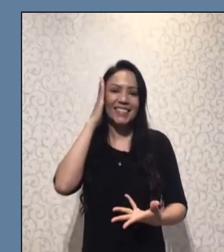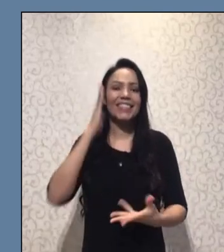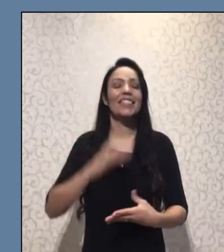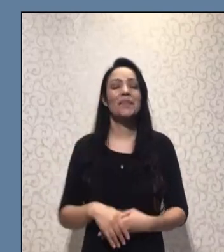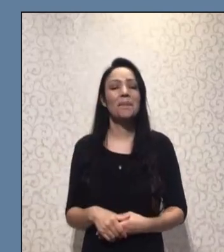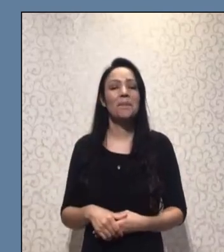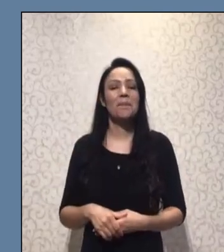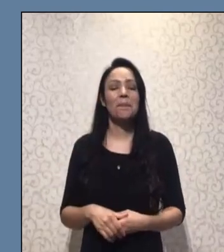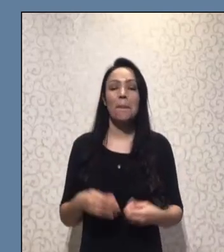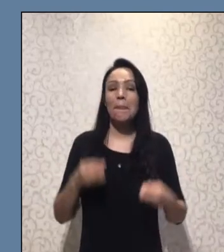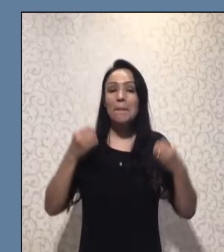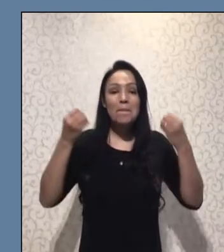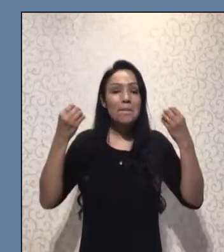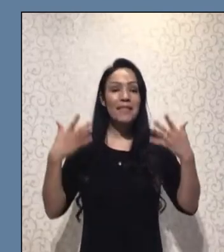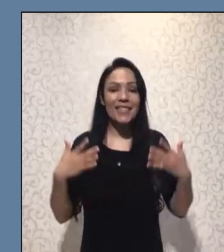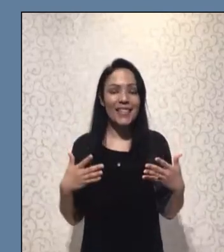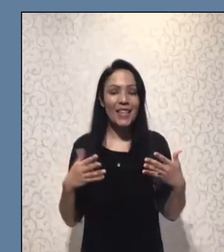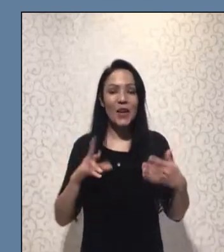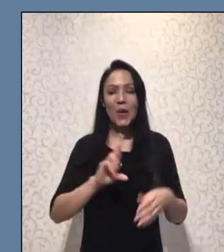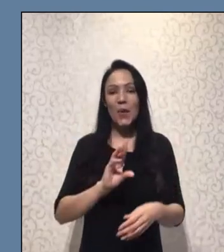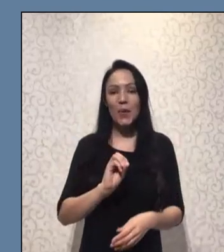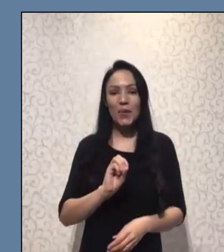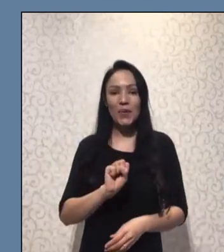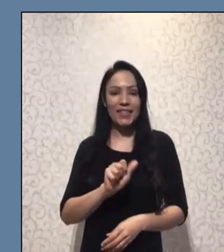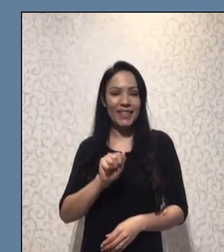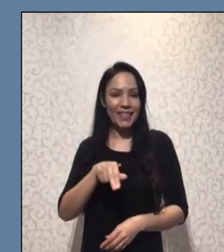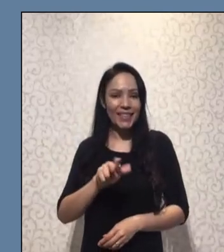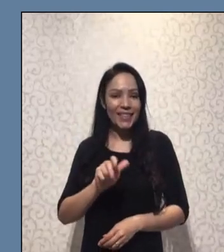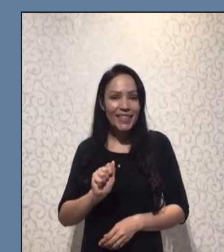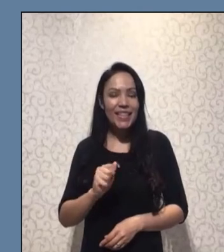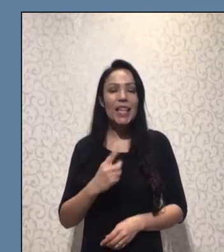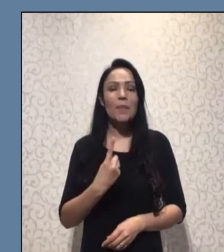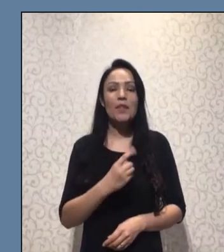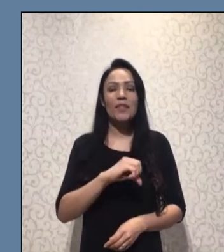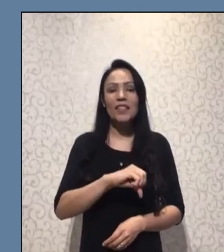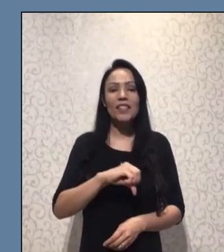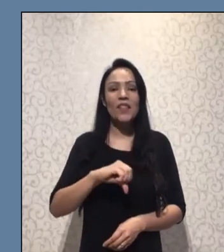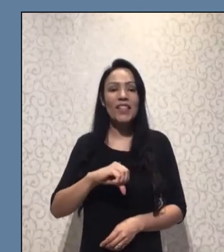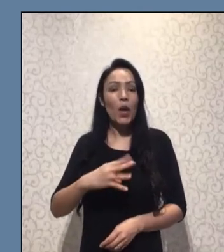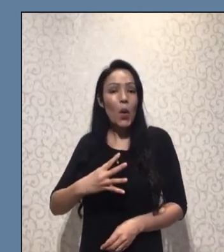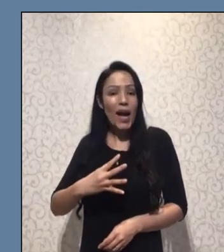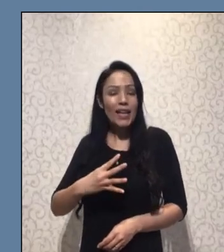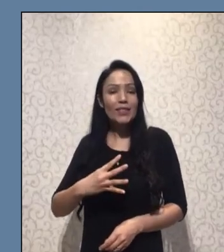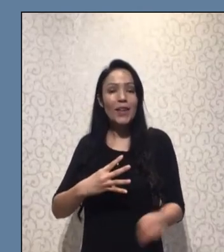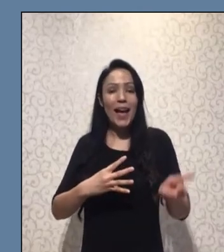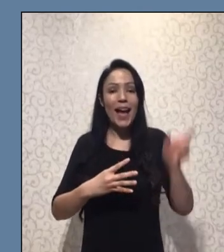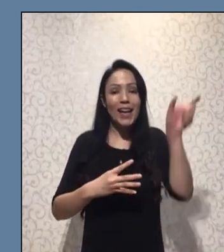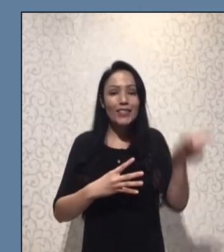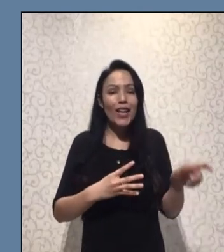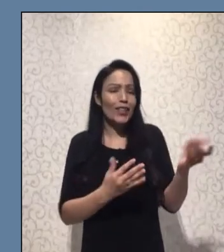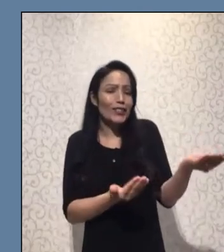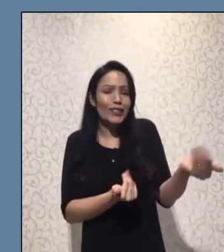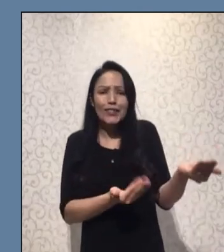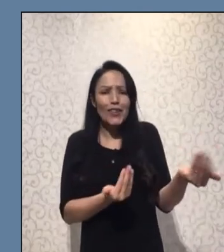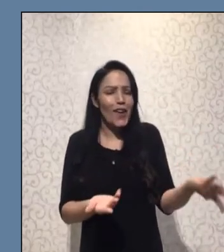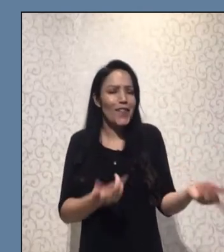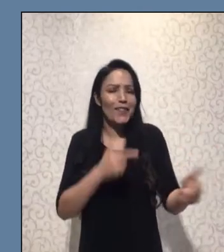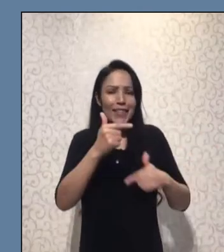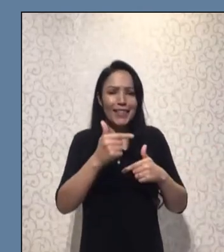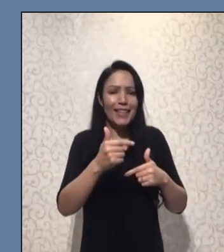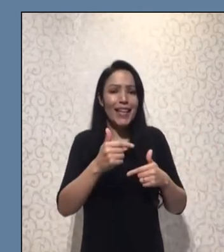expus a Rosana em 1994, quando ela era minha estudante ainda da Pinacoteca, da